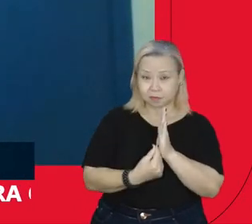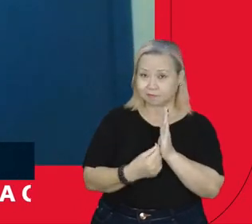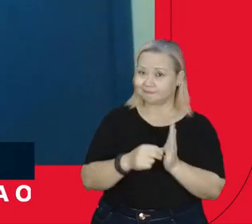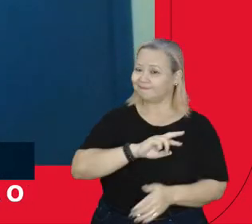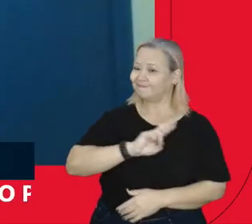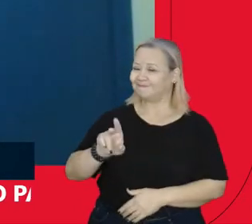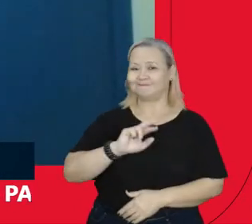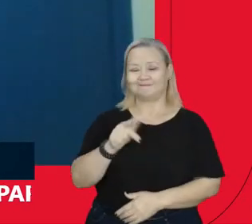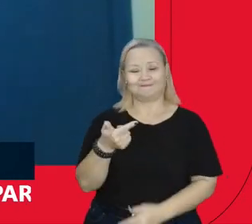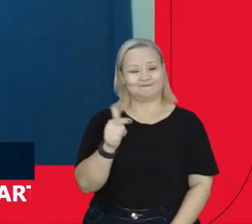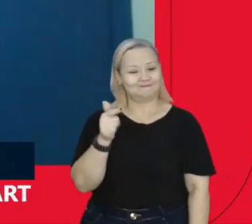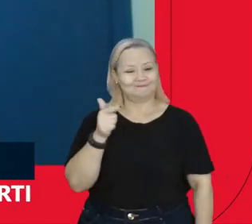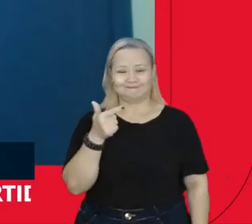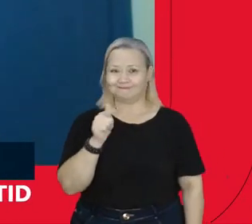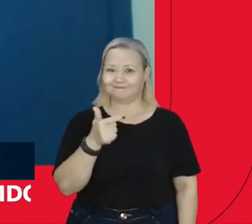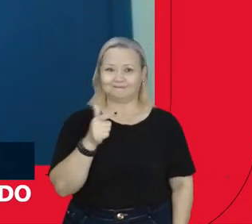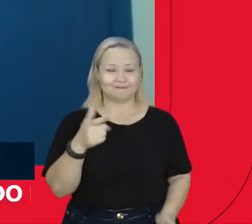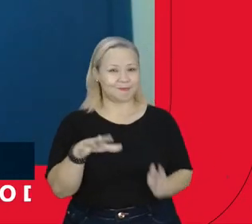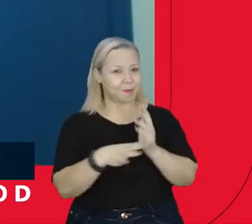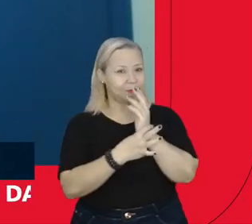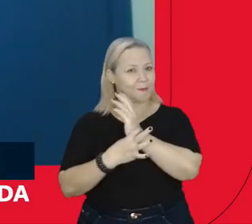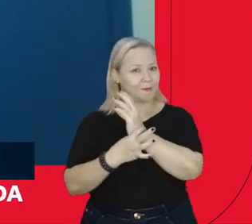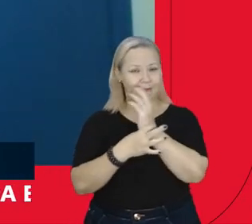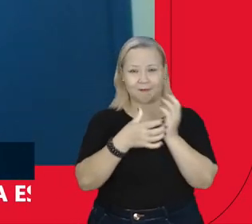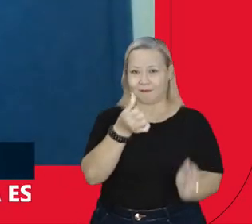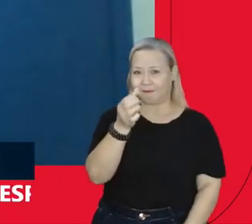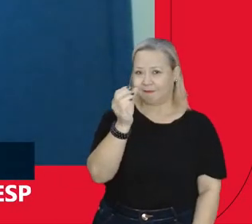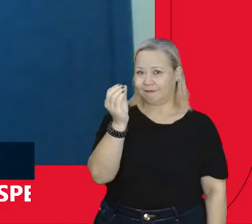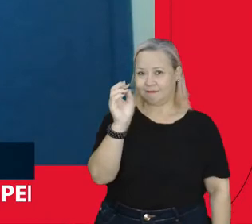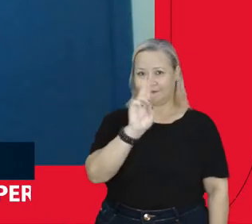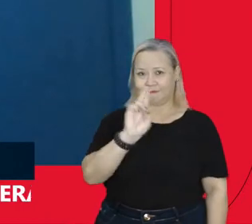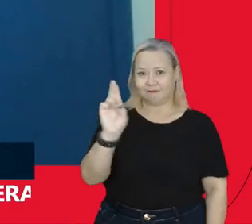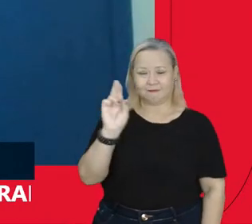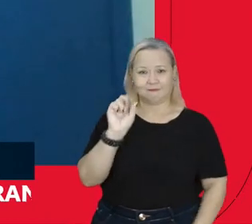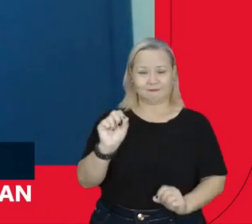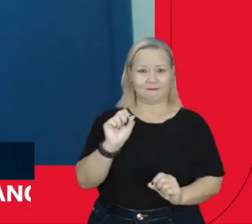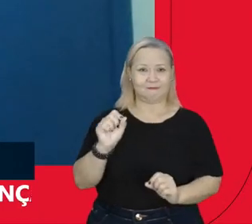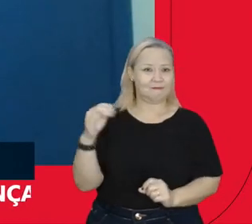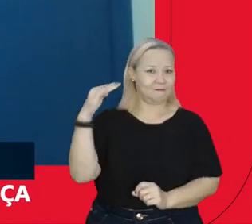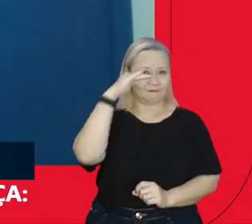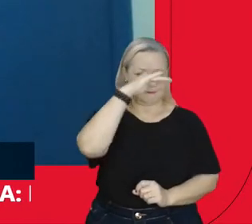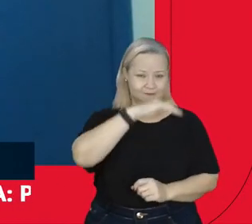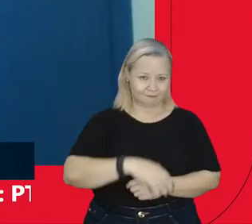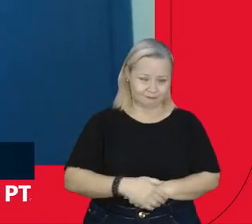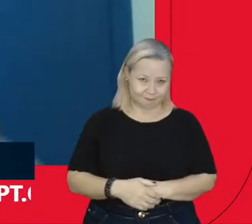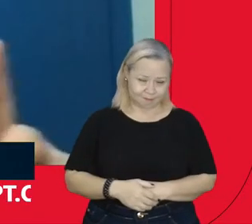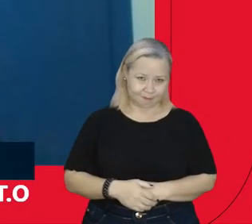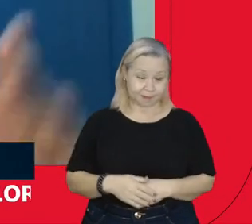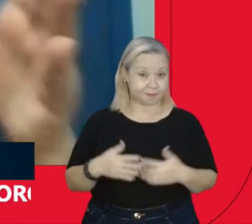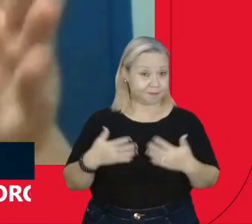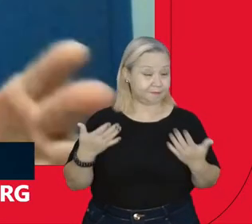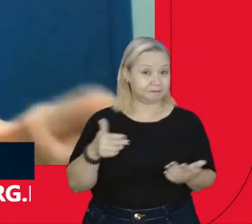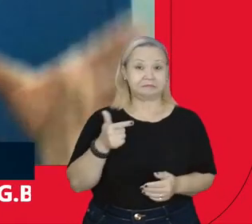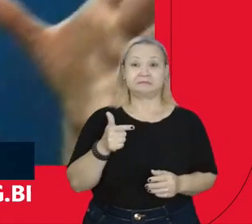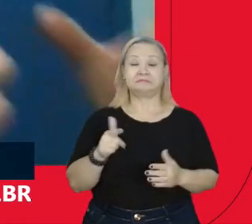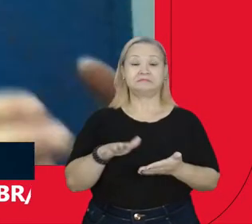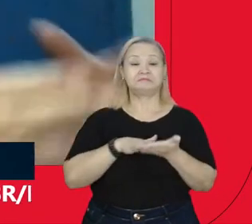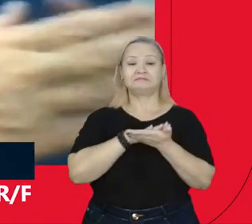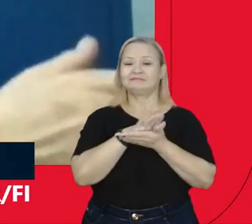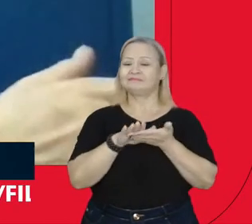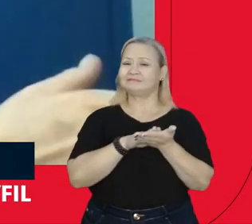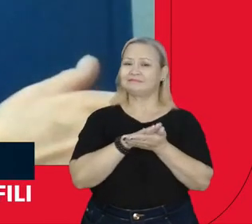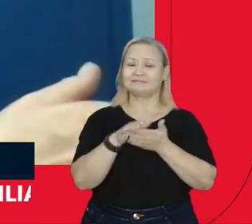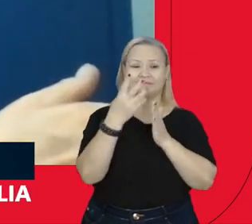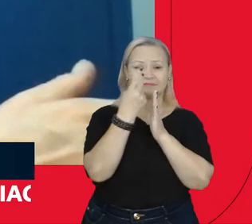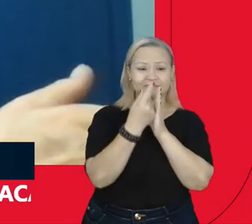colocou, não está garantido os R$600 pelo Bolsonaro. Né? Então, não tem nada no